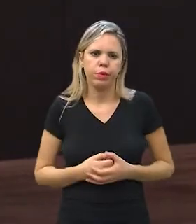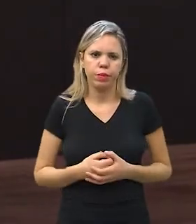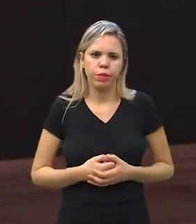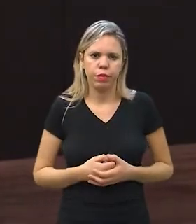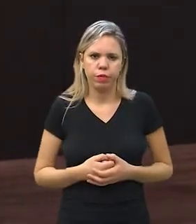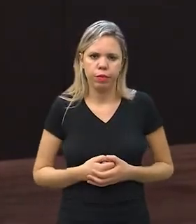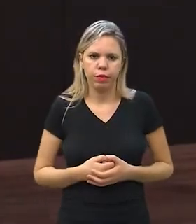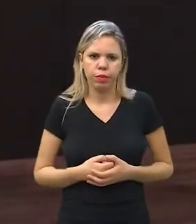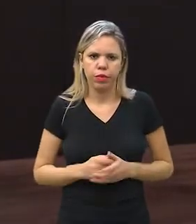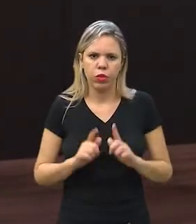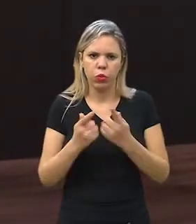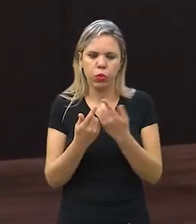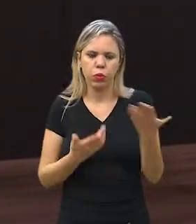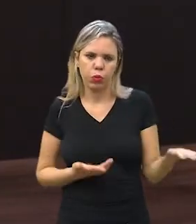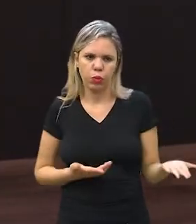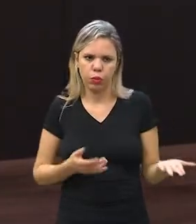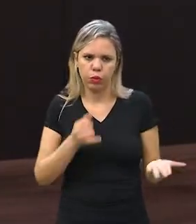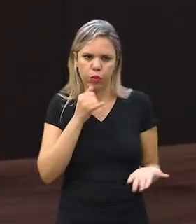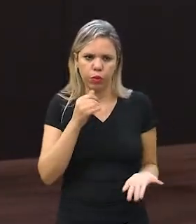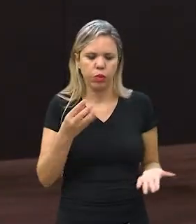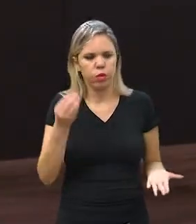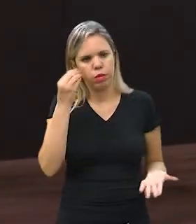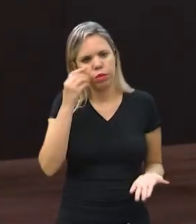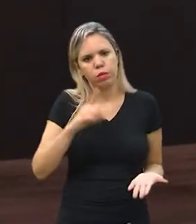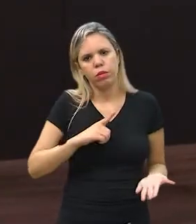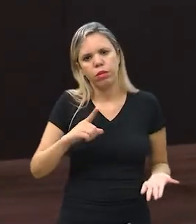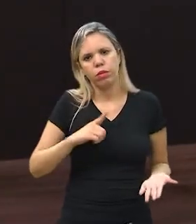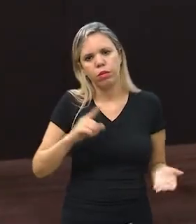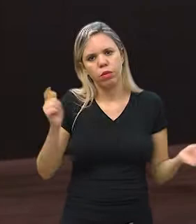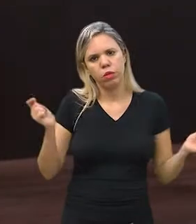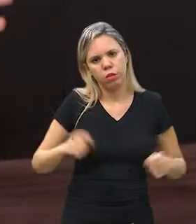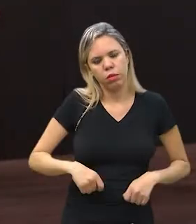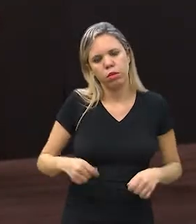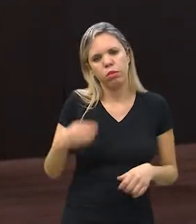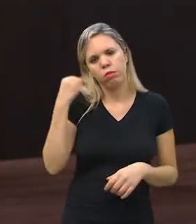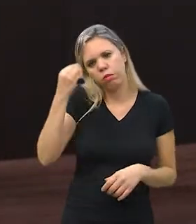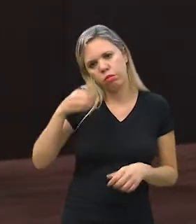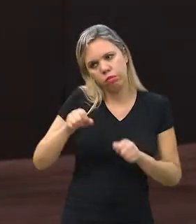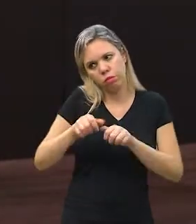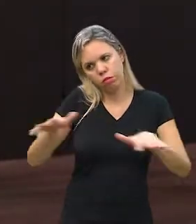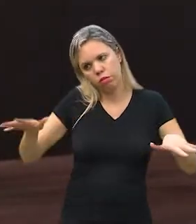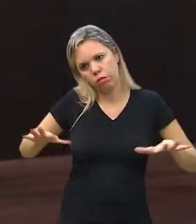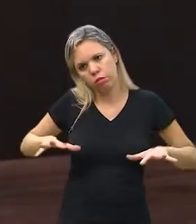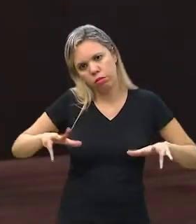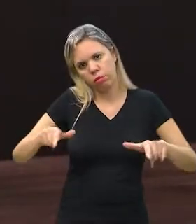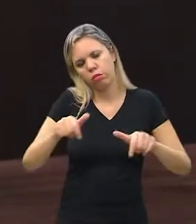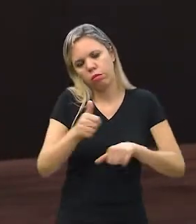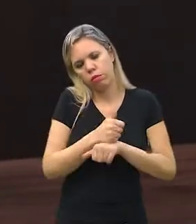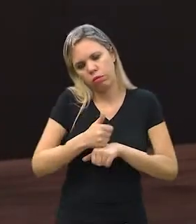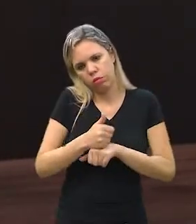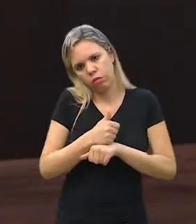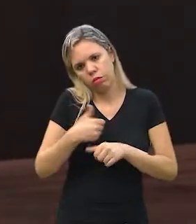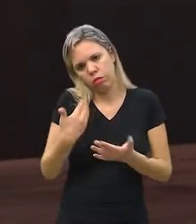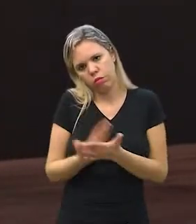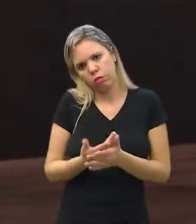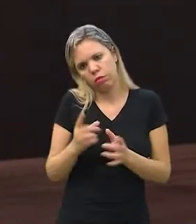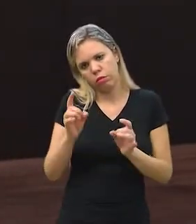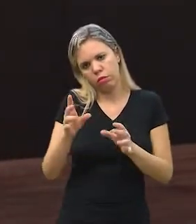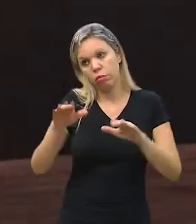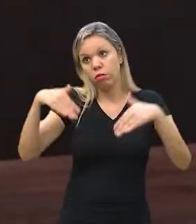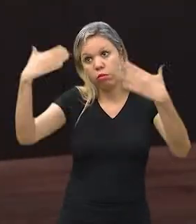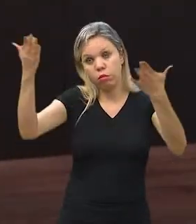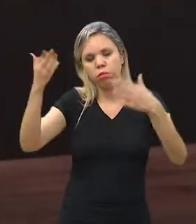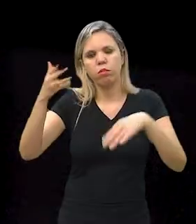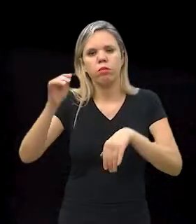Começa, digamos que naquele grupo, mas tem todo o potencial para expandir para todos os lados e até para